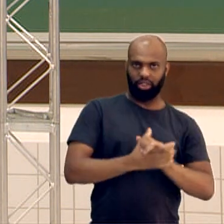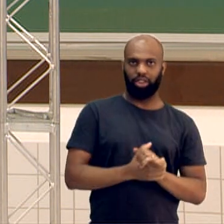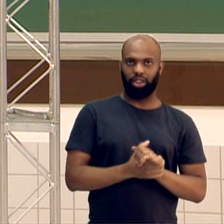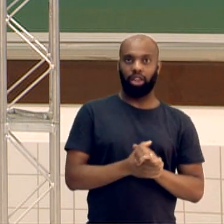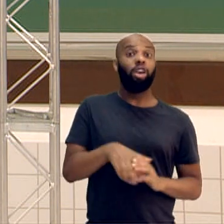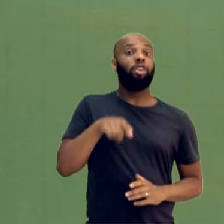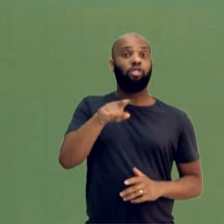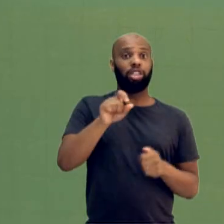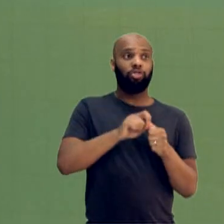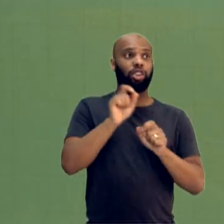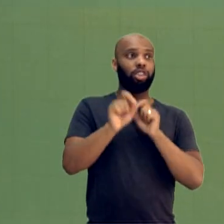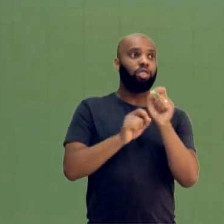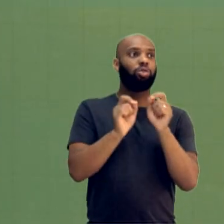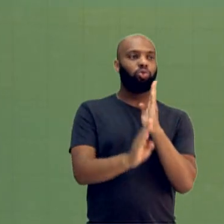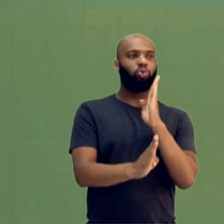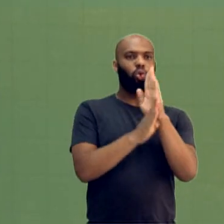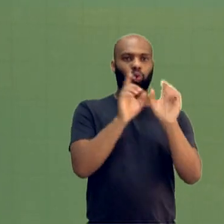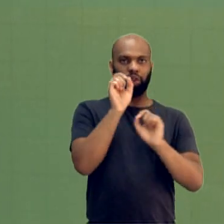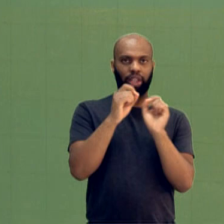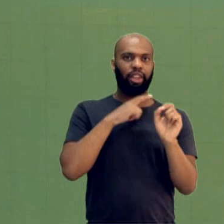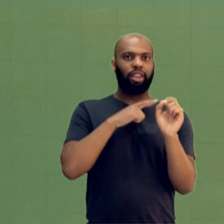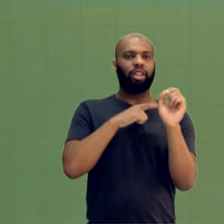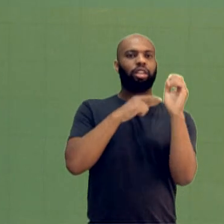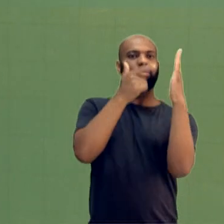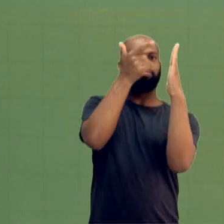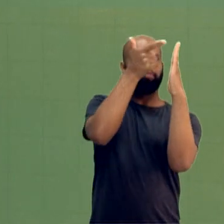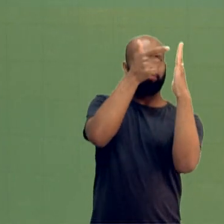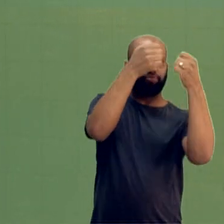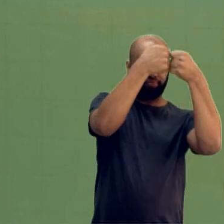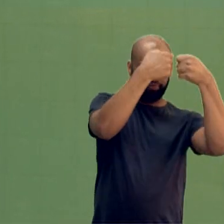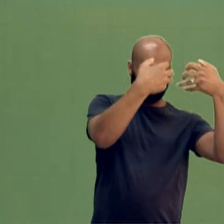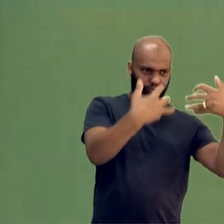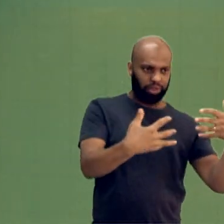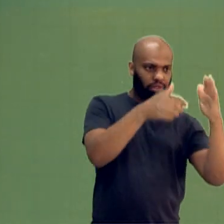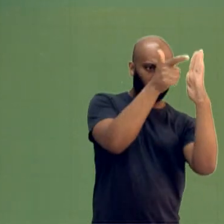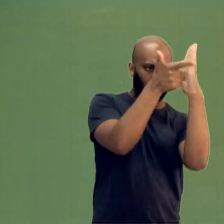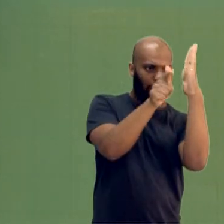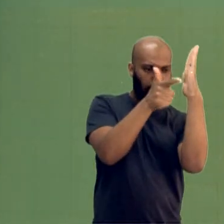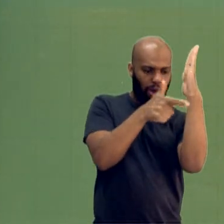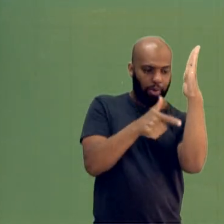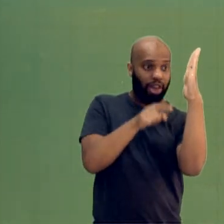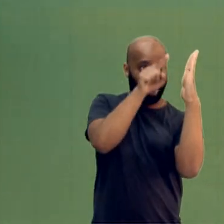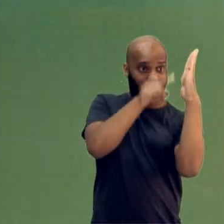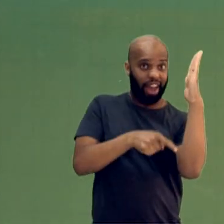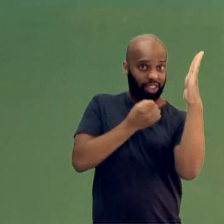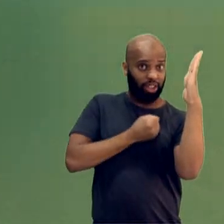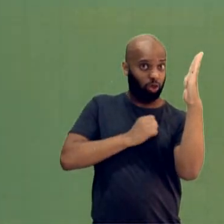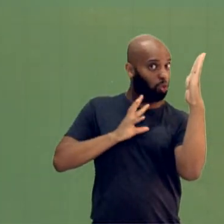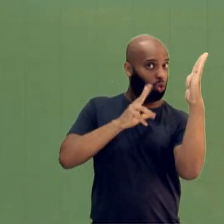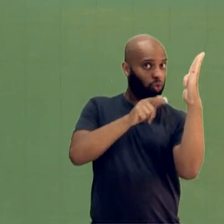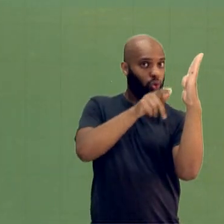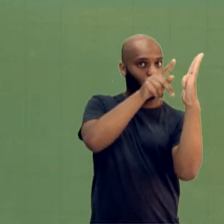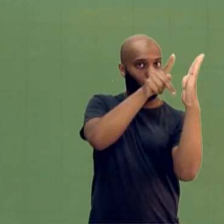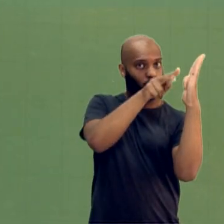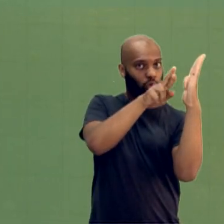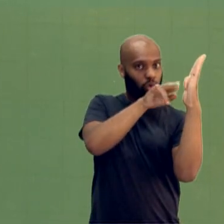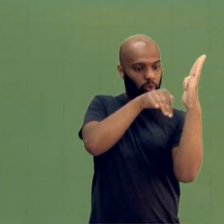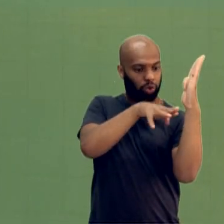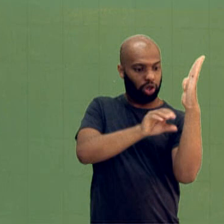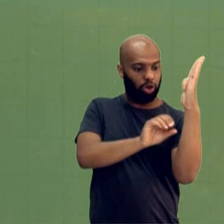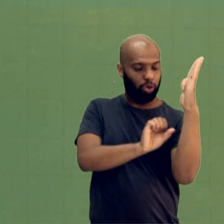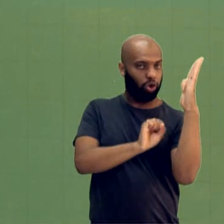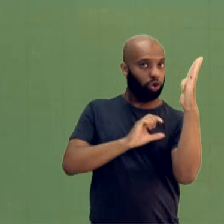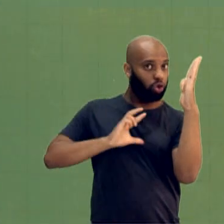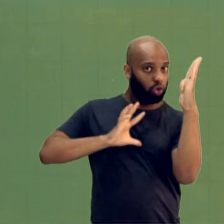fatoração, você tem lá a fatoração e a decomposição em fatores primos. Vamos, então, continuar. 2 ao